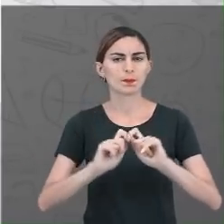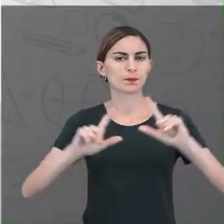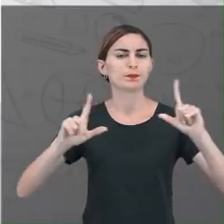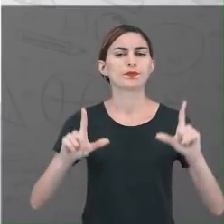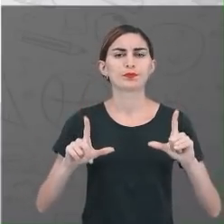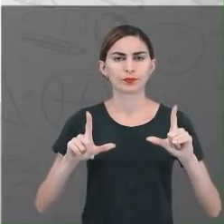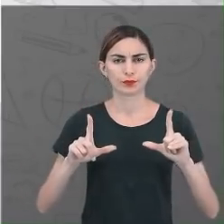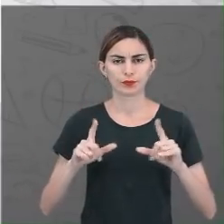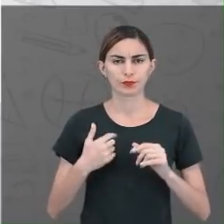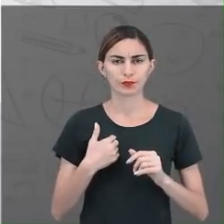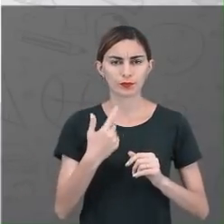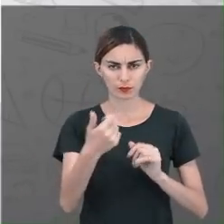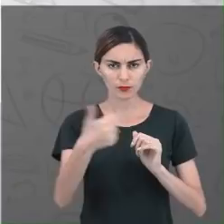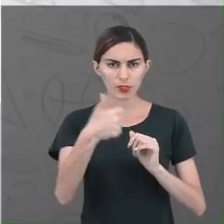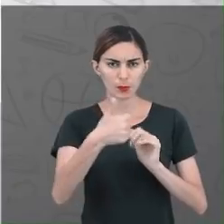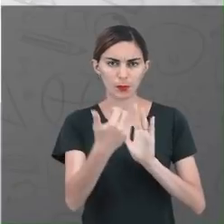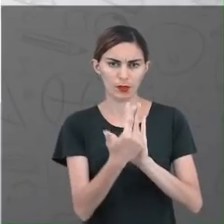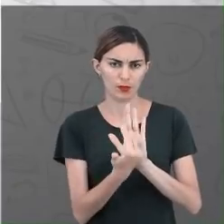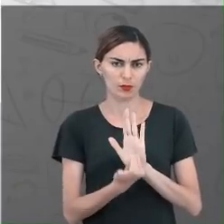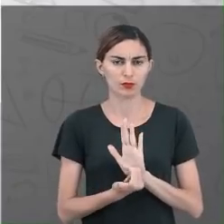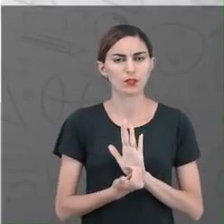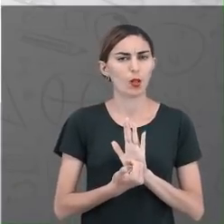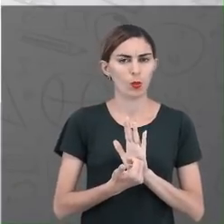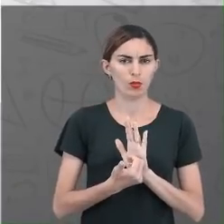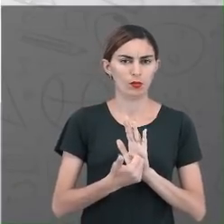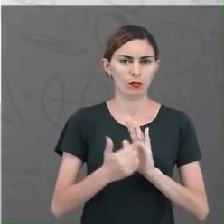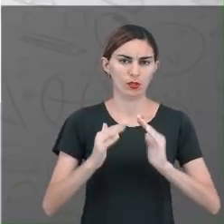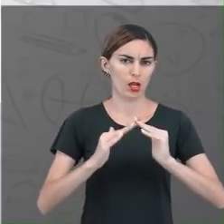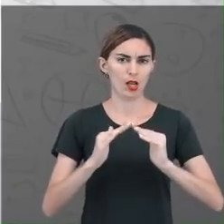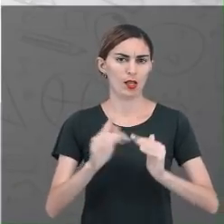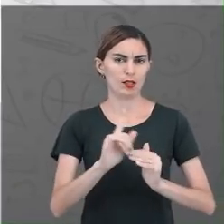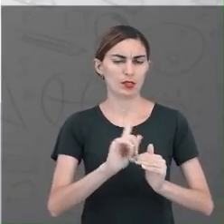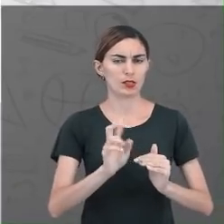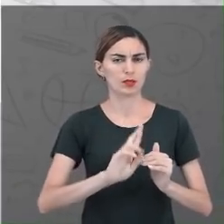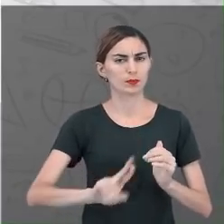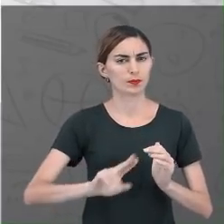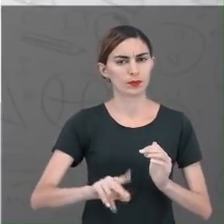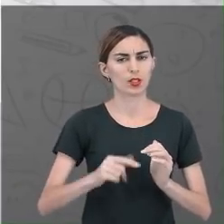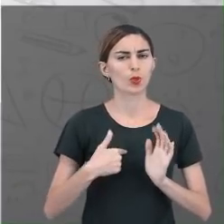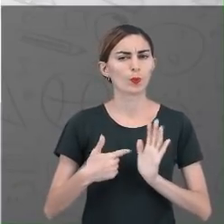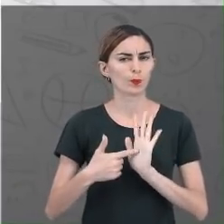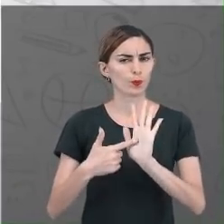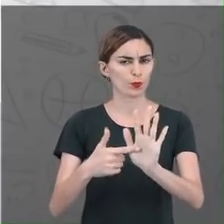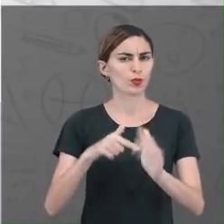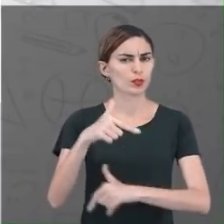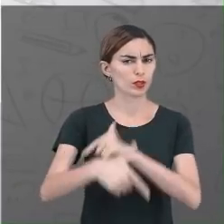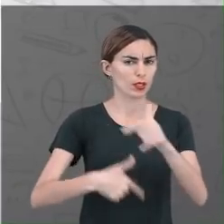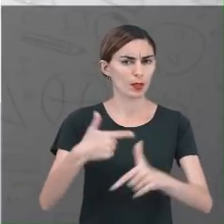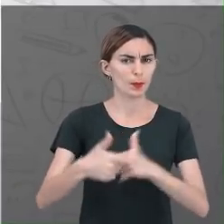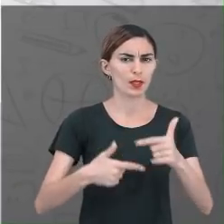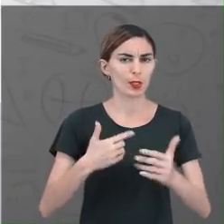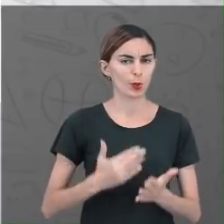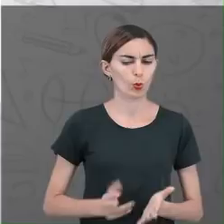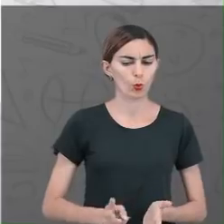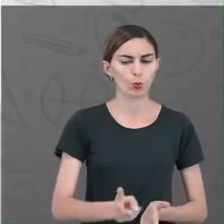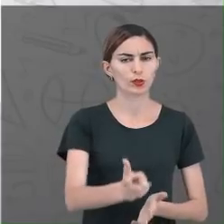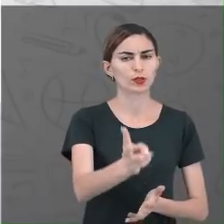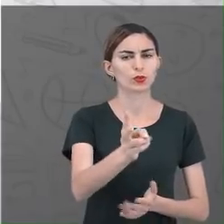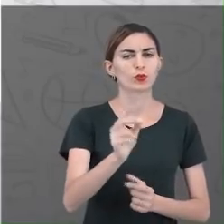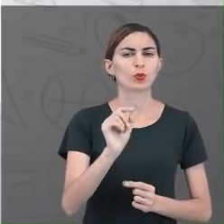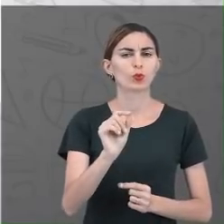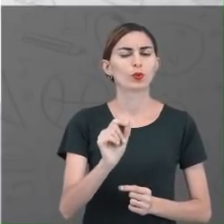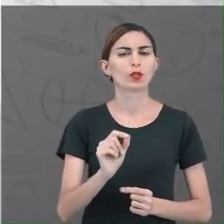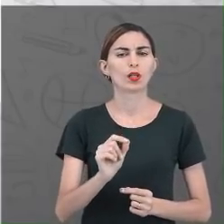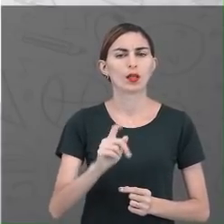Na verdade, essa primeira imagem não é um ambiente. Eu trouxe para vocês, eu gostaria de trabalhar com o princípio da continuidade, e eu